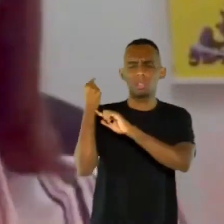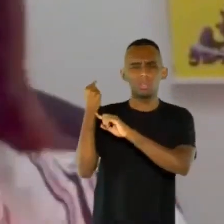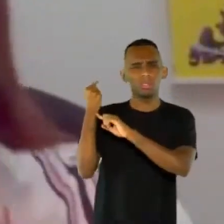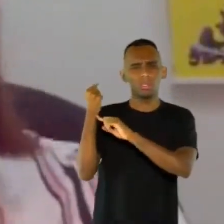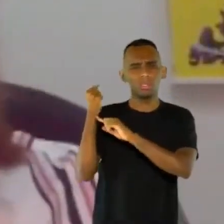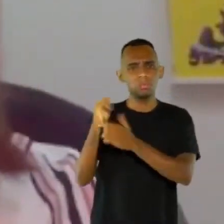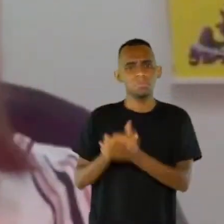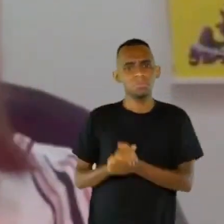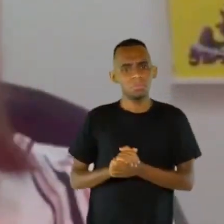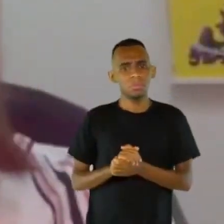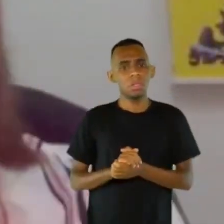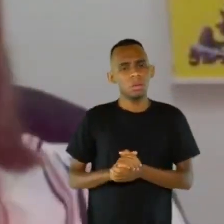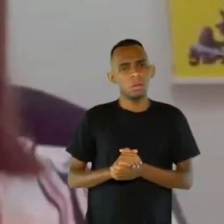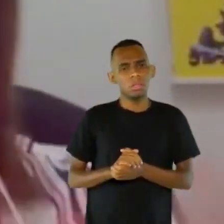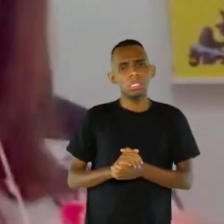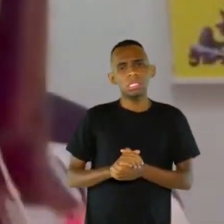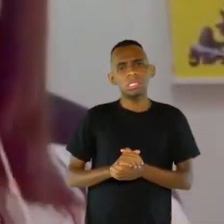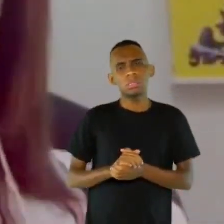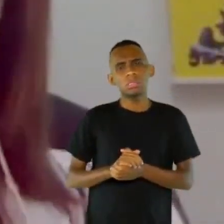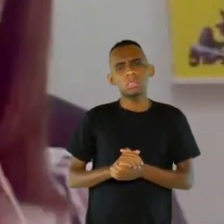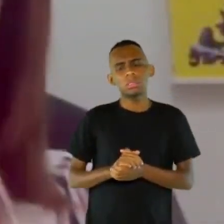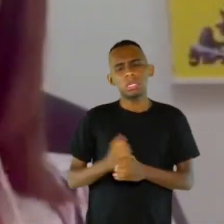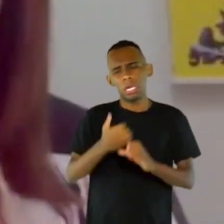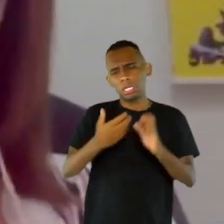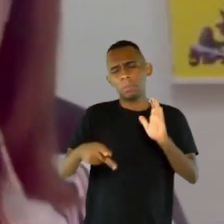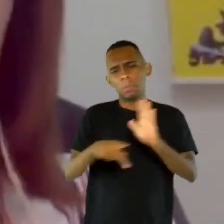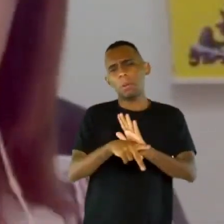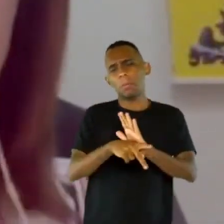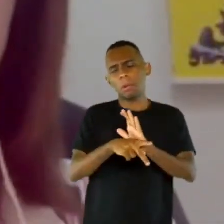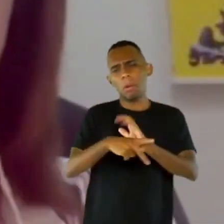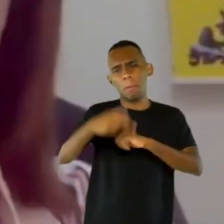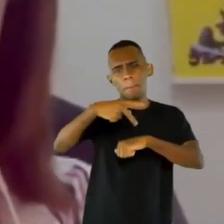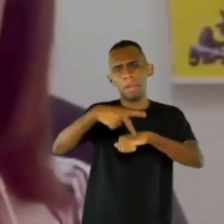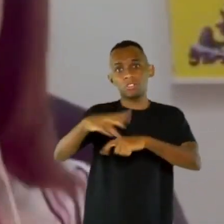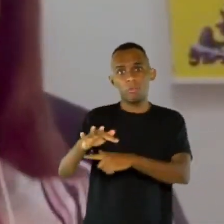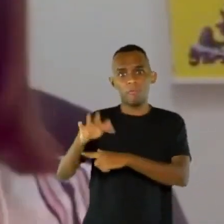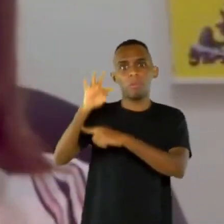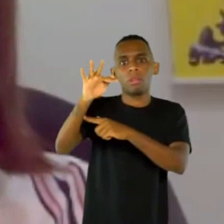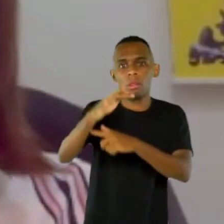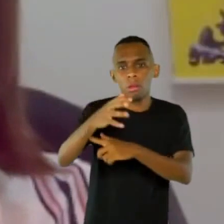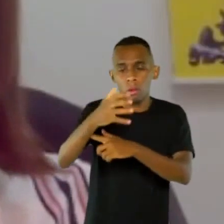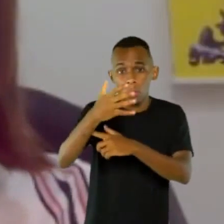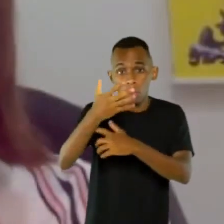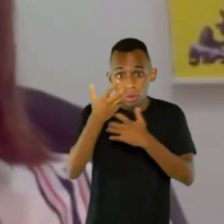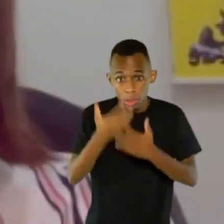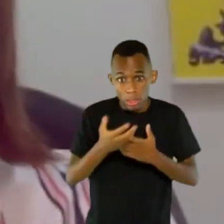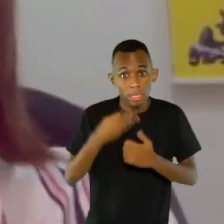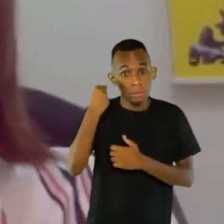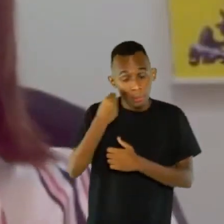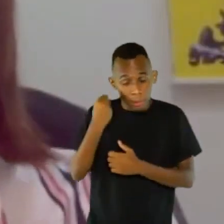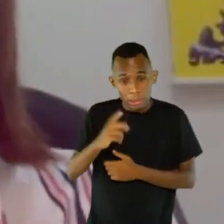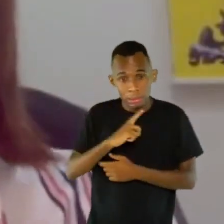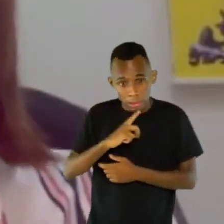um país do futuro, né? Eu tento não perder essa esperança. Eu acho que o Brasil